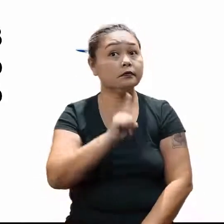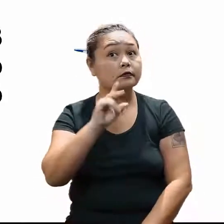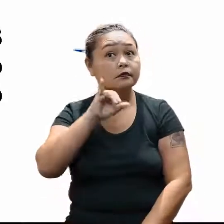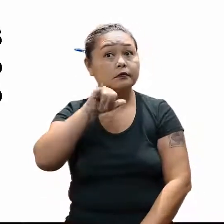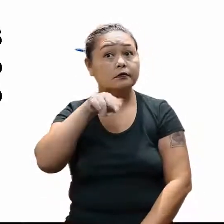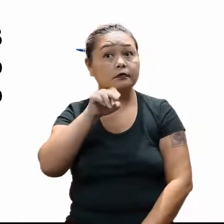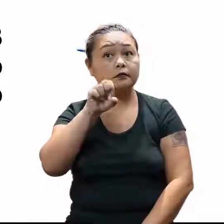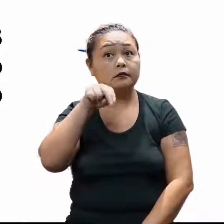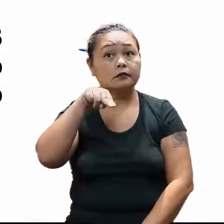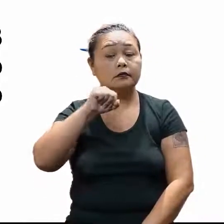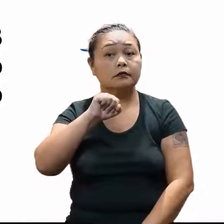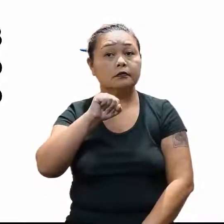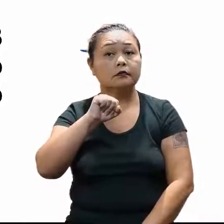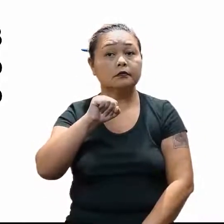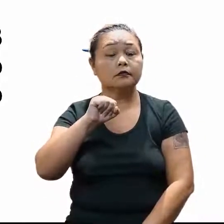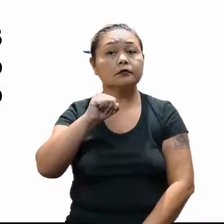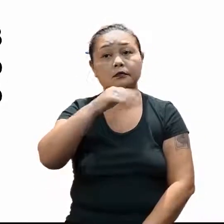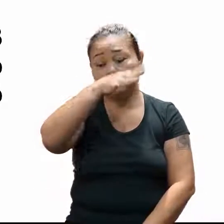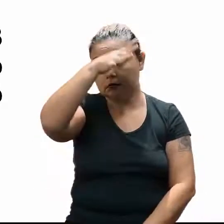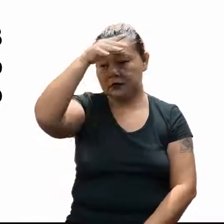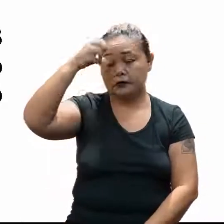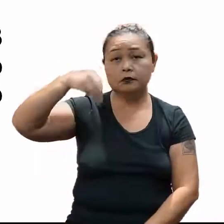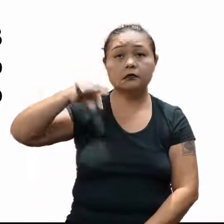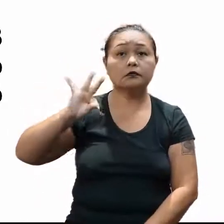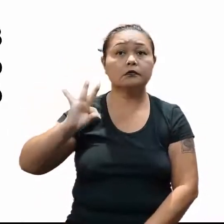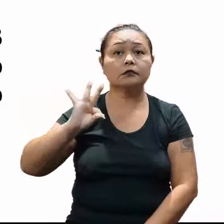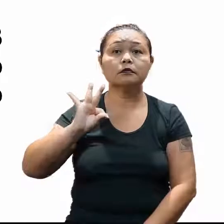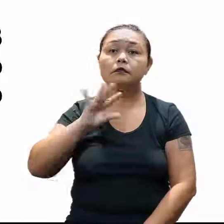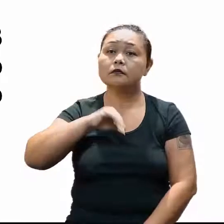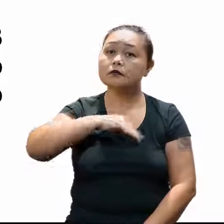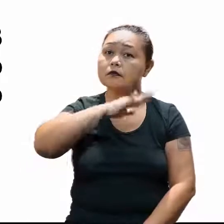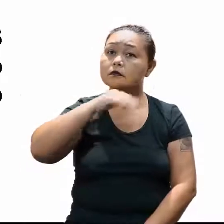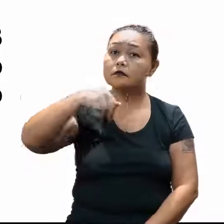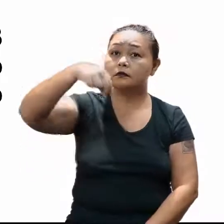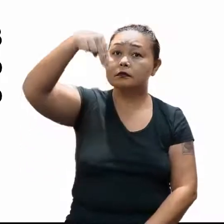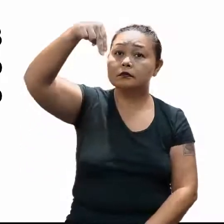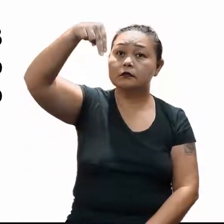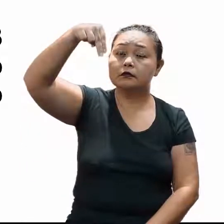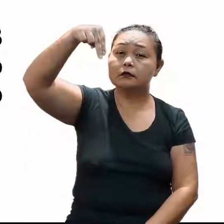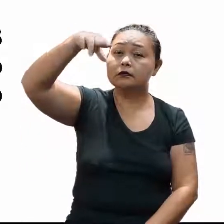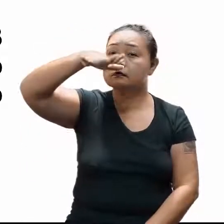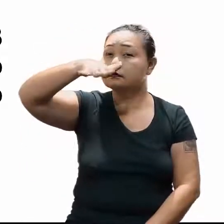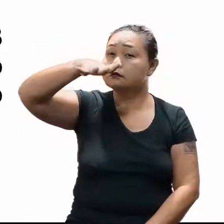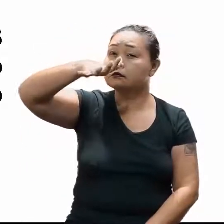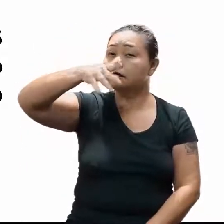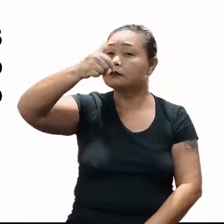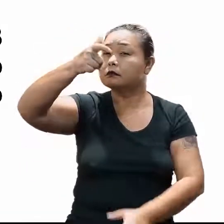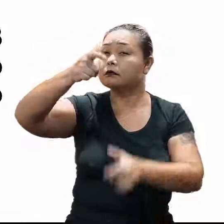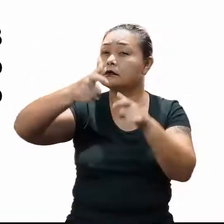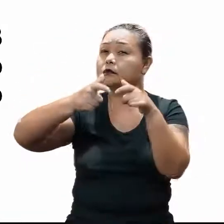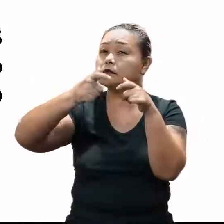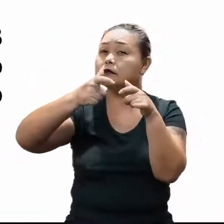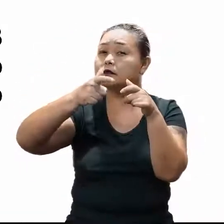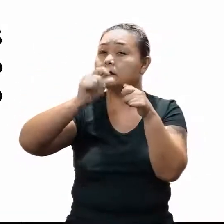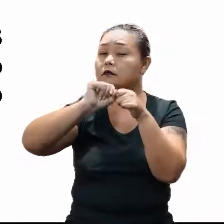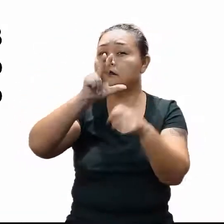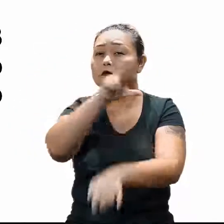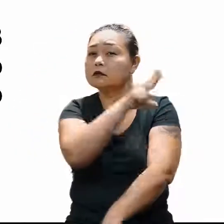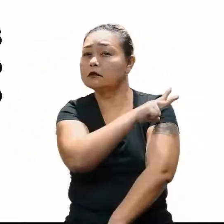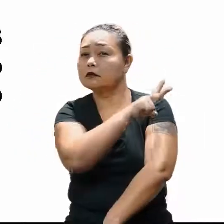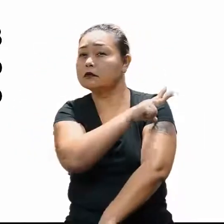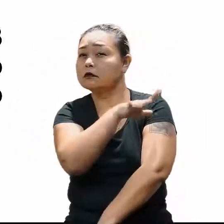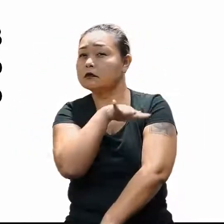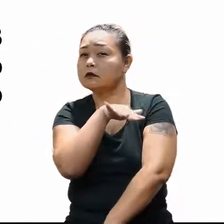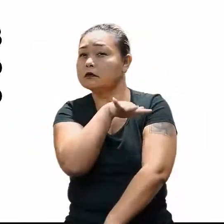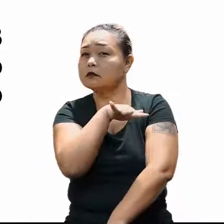Juruena, do rio Juruena, que fica no Mato Grosso, até a Serra do Norte. A Serra do Norte fica ali próximo de Vilhena, ali,